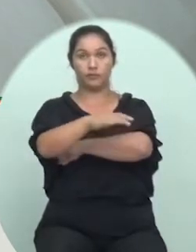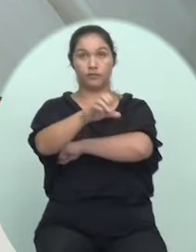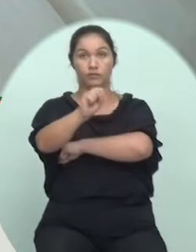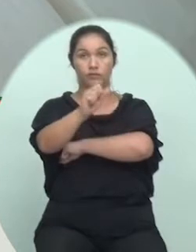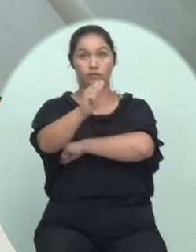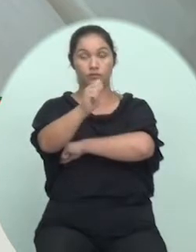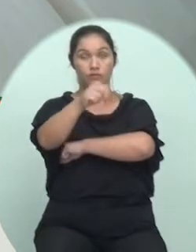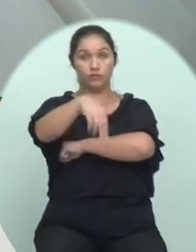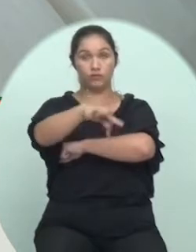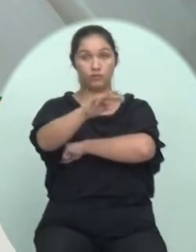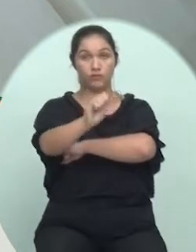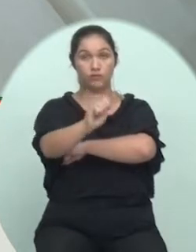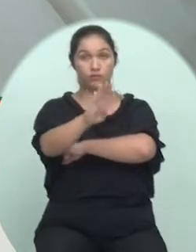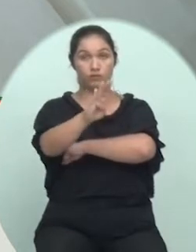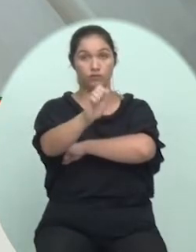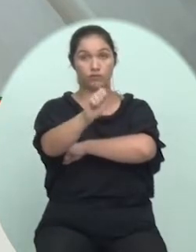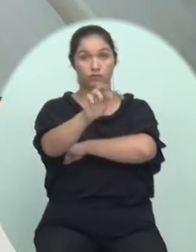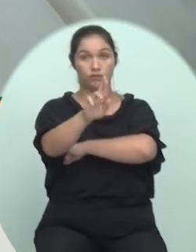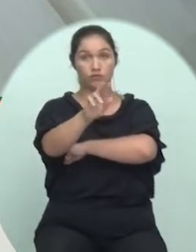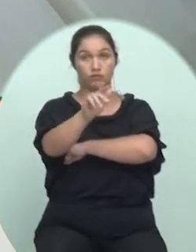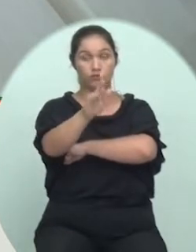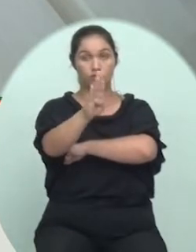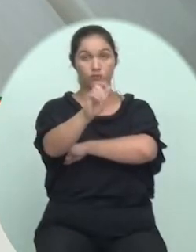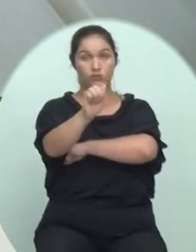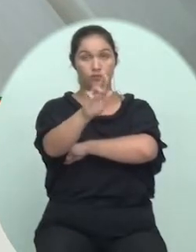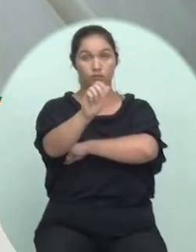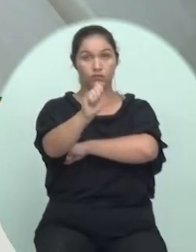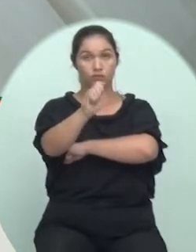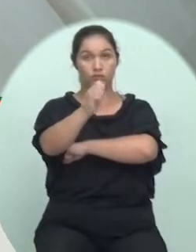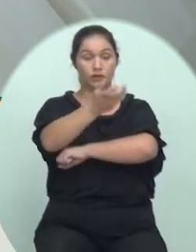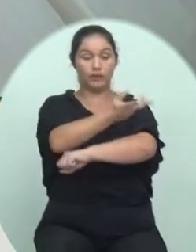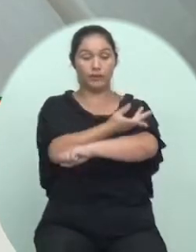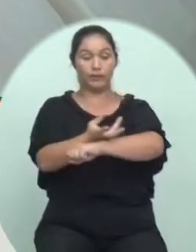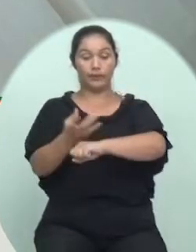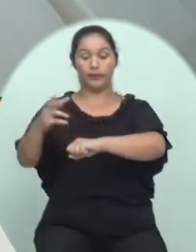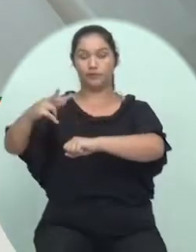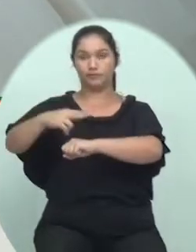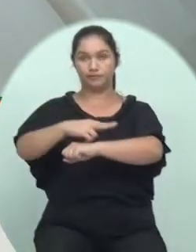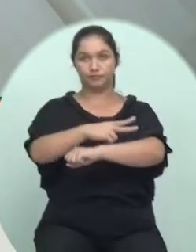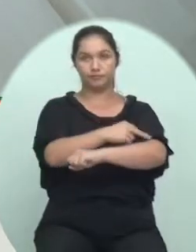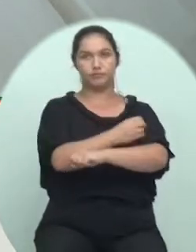Bárbara, localizado no bairro Santa Bárbara. Indicação